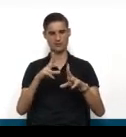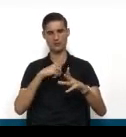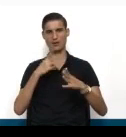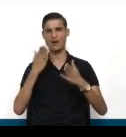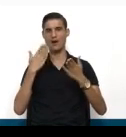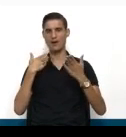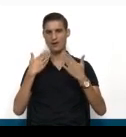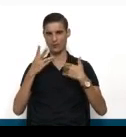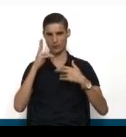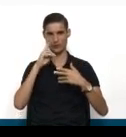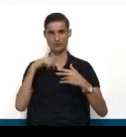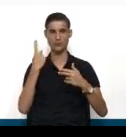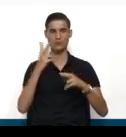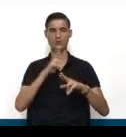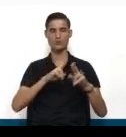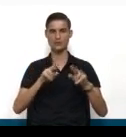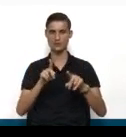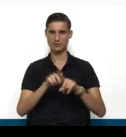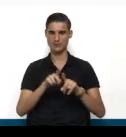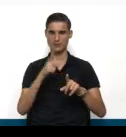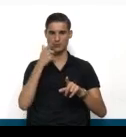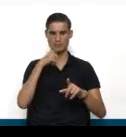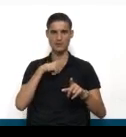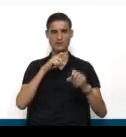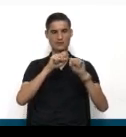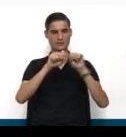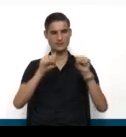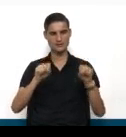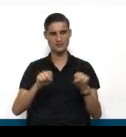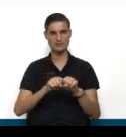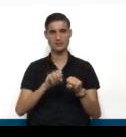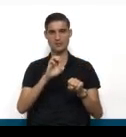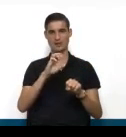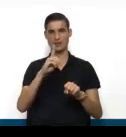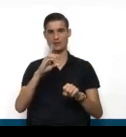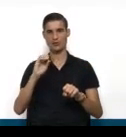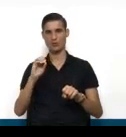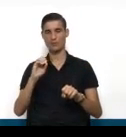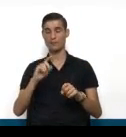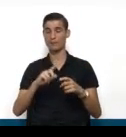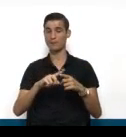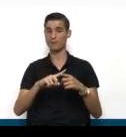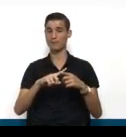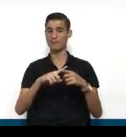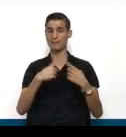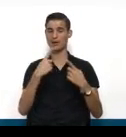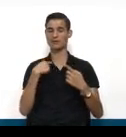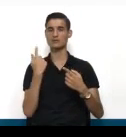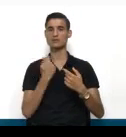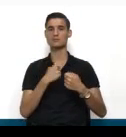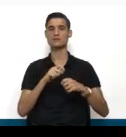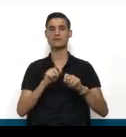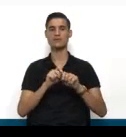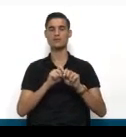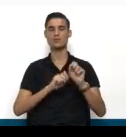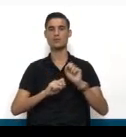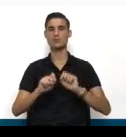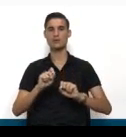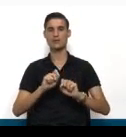do calor, a gente vai utilizar e vai obter aquele sistema de EDOs. Para isso, nós vamos ter que fazer o